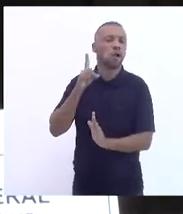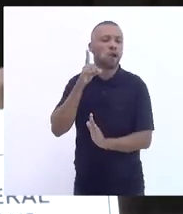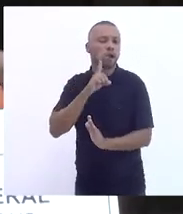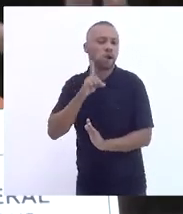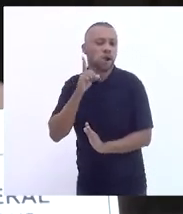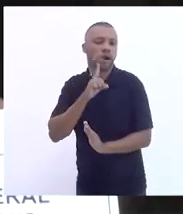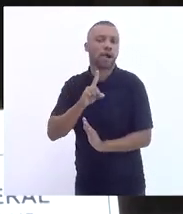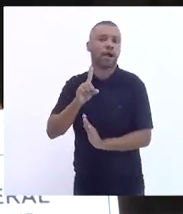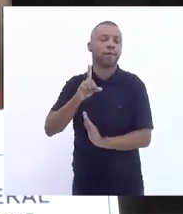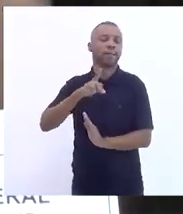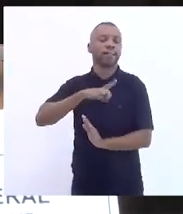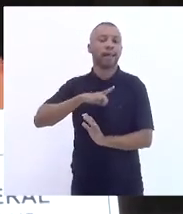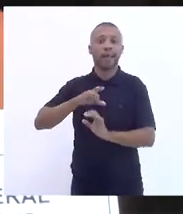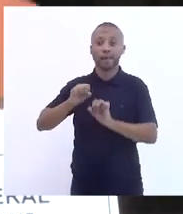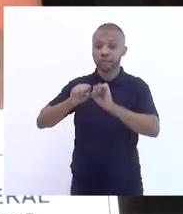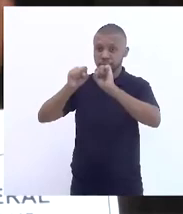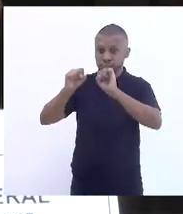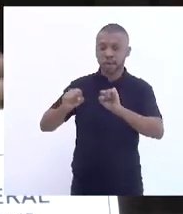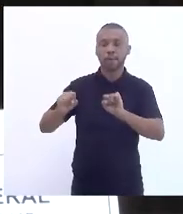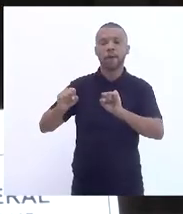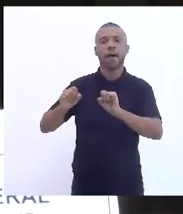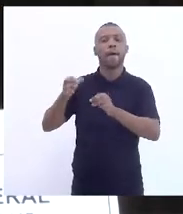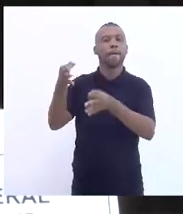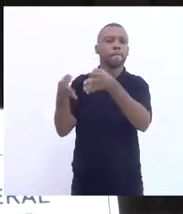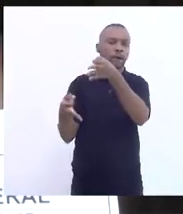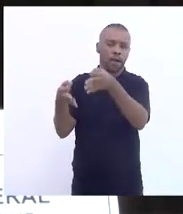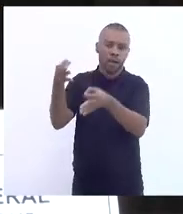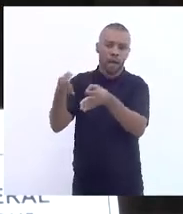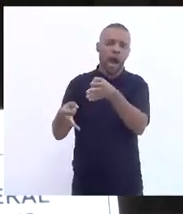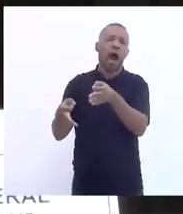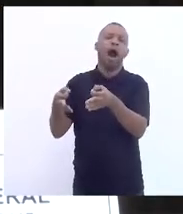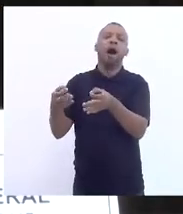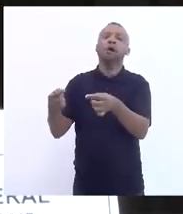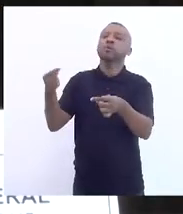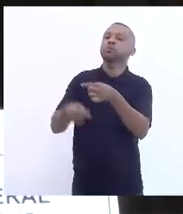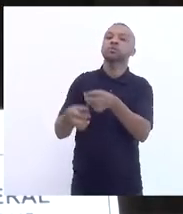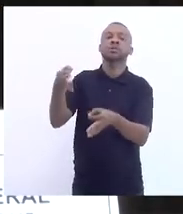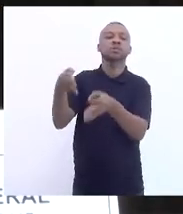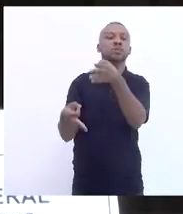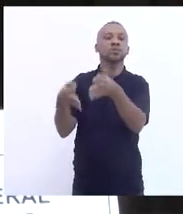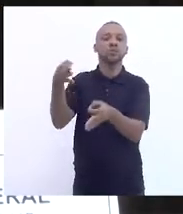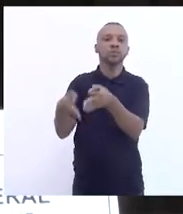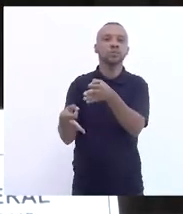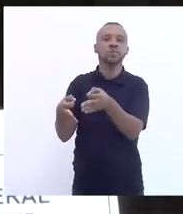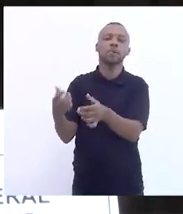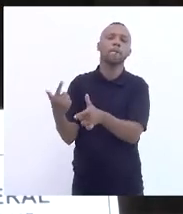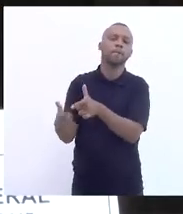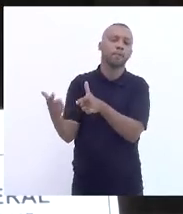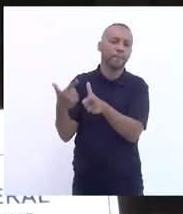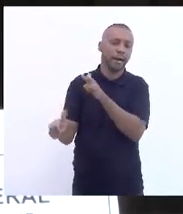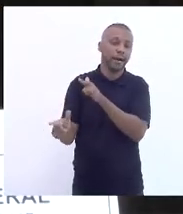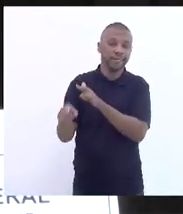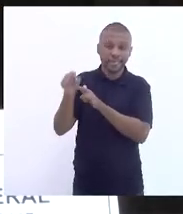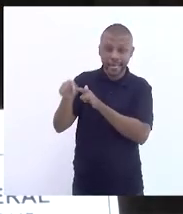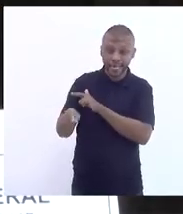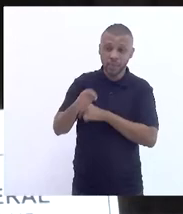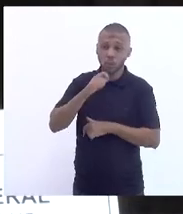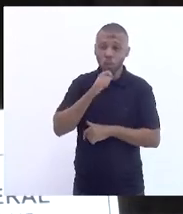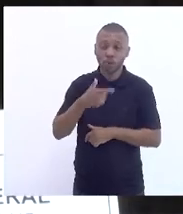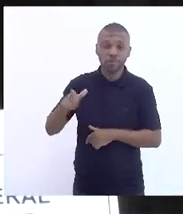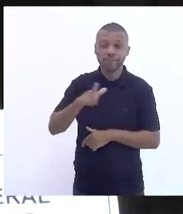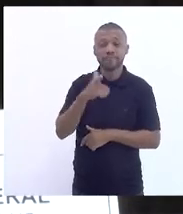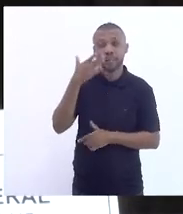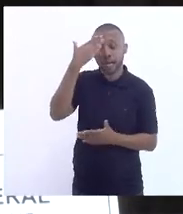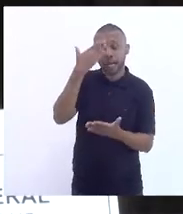sistema penal E justo problemático mas que nem ele é cumprido nesse Brasil que ouso achar